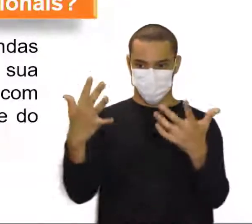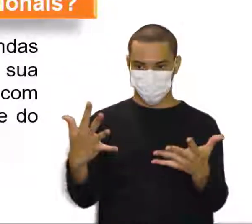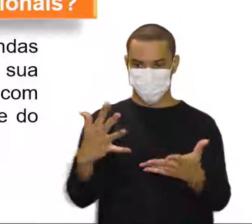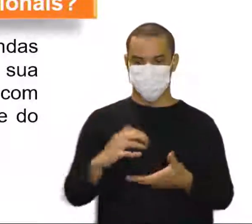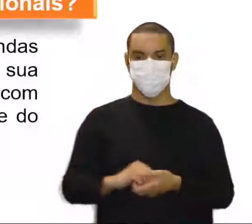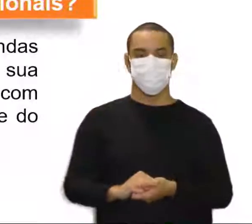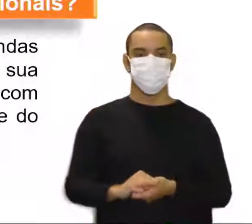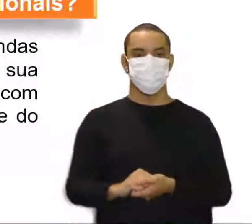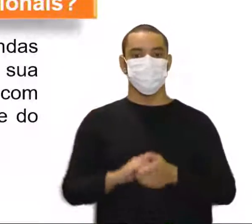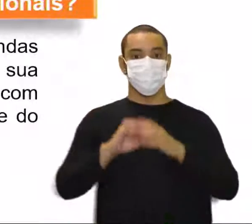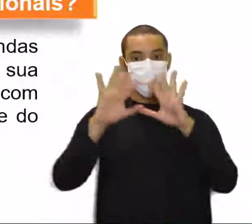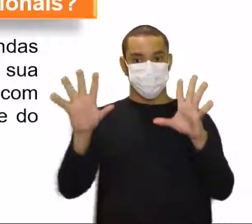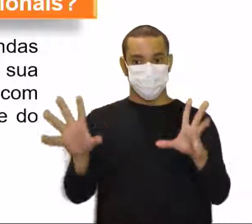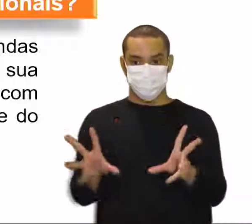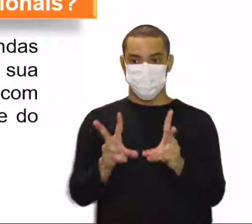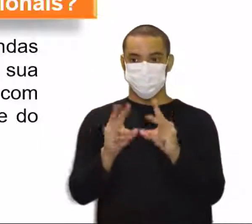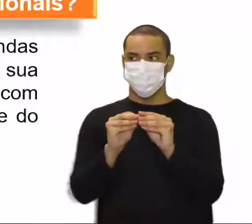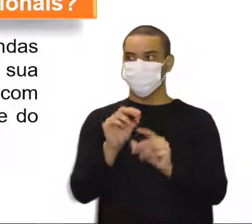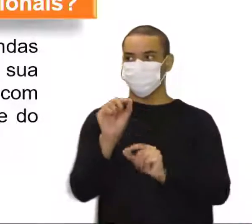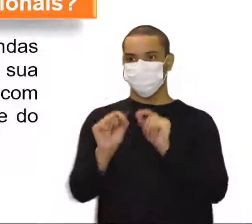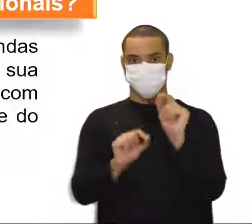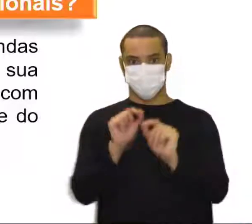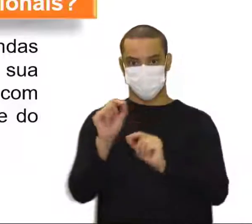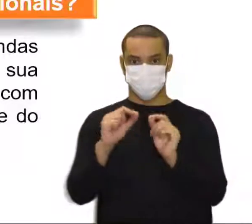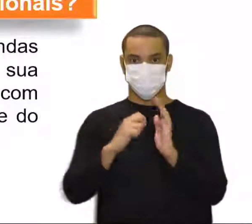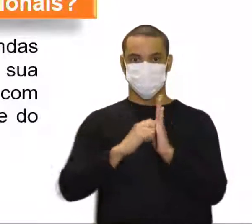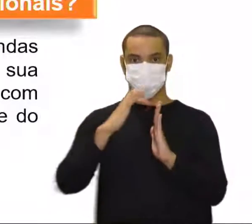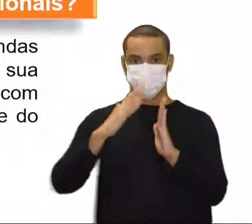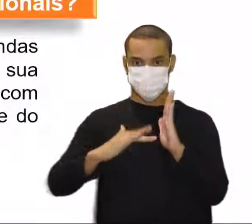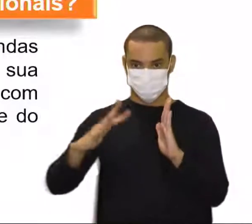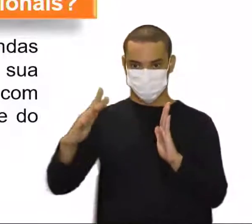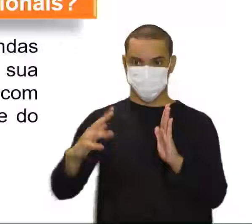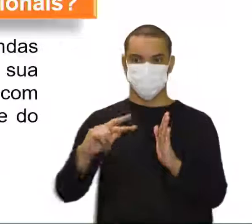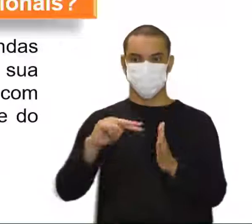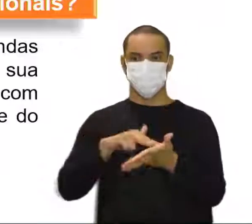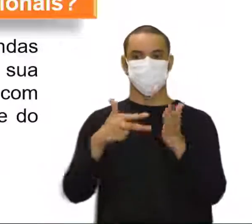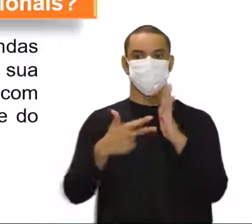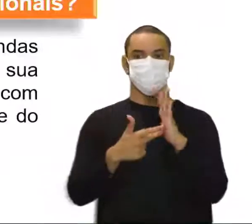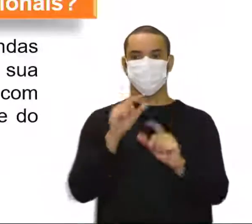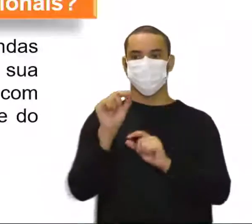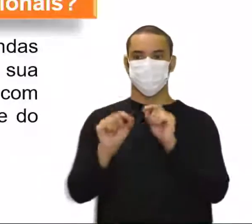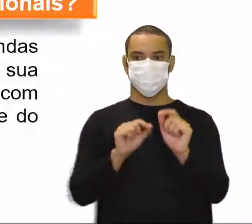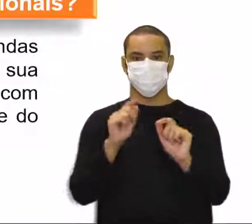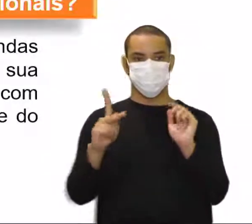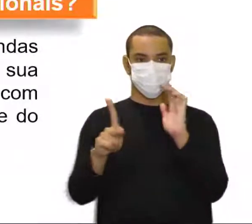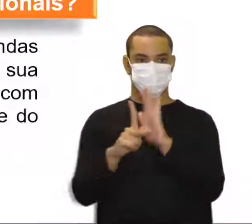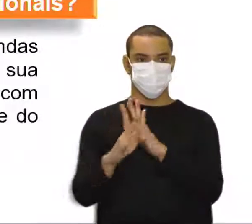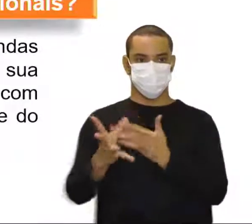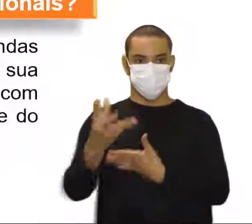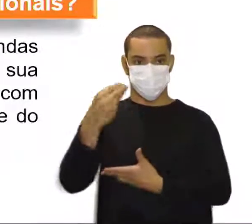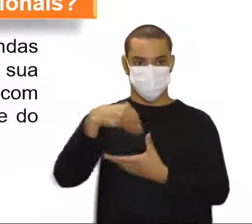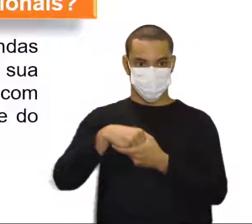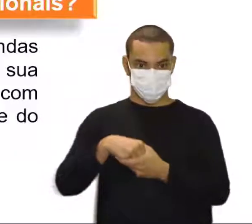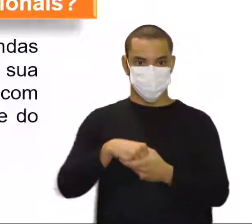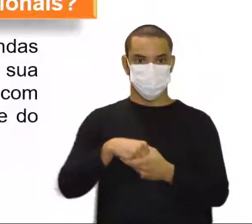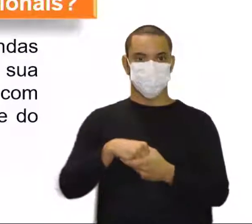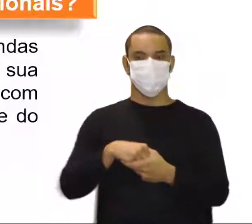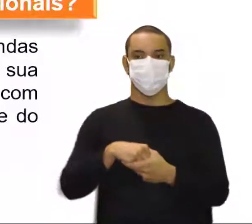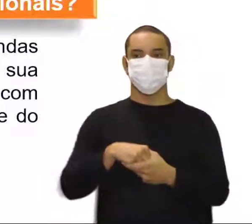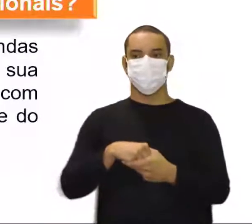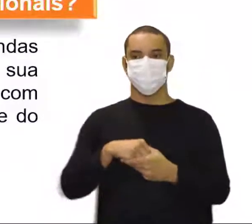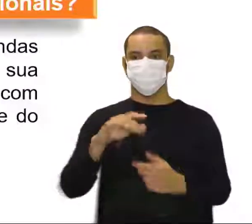forma simplificada, as ondas gravitacionais são ondulações no tecido rígido e duro